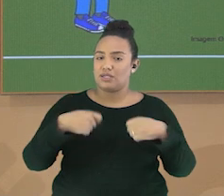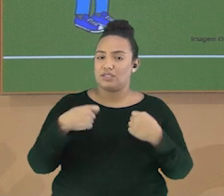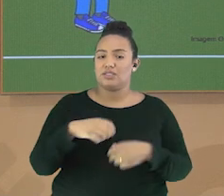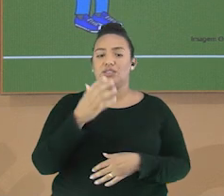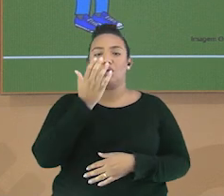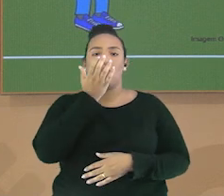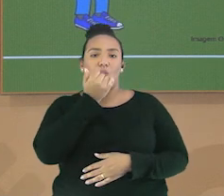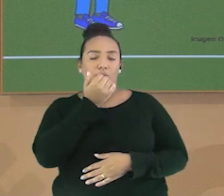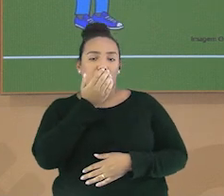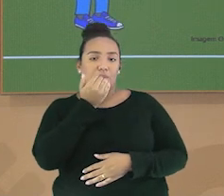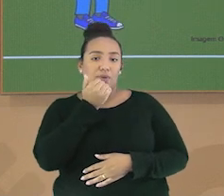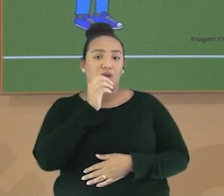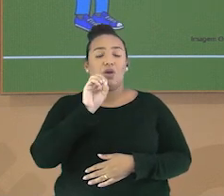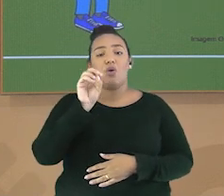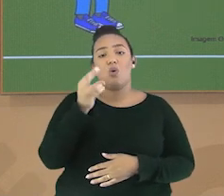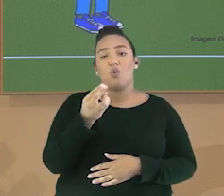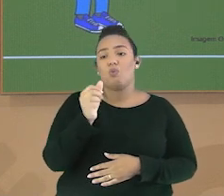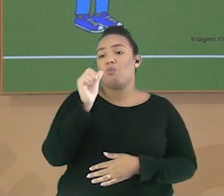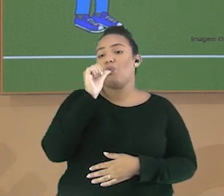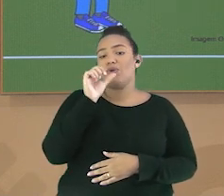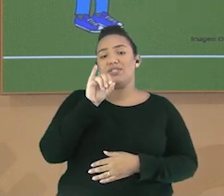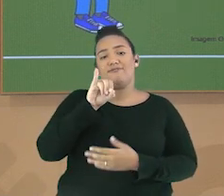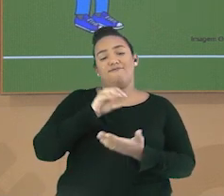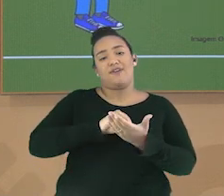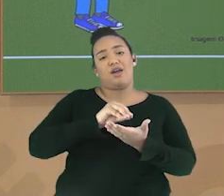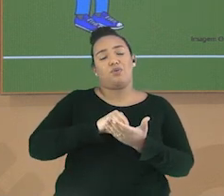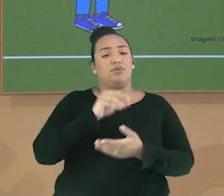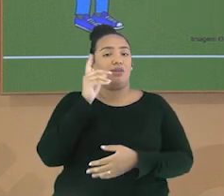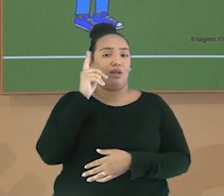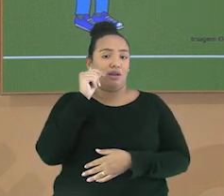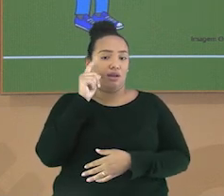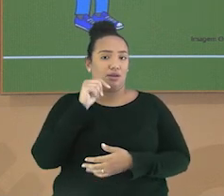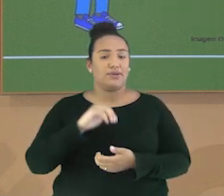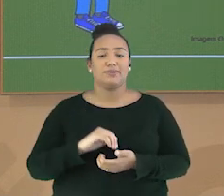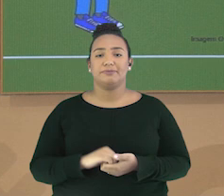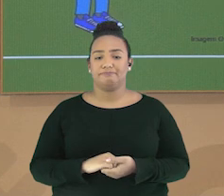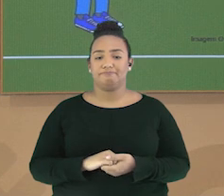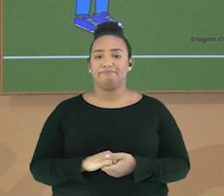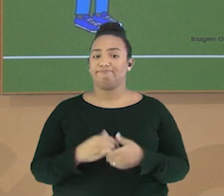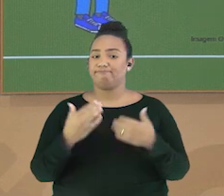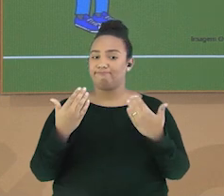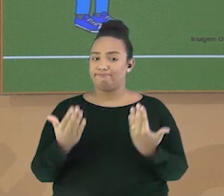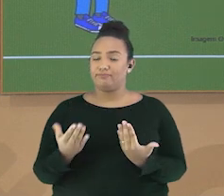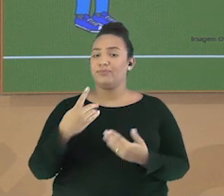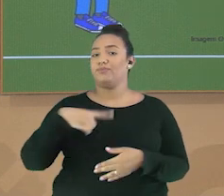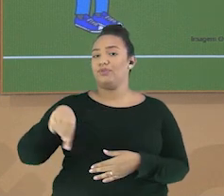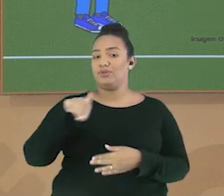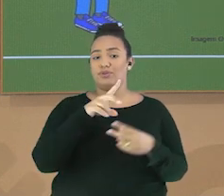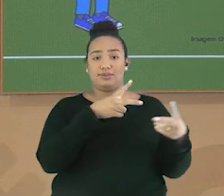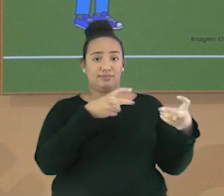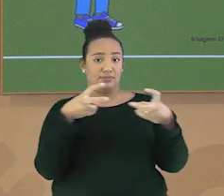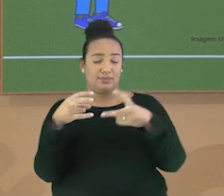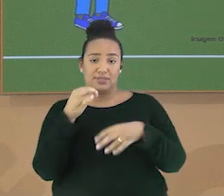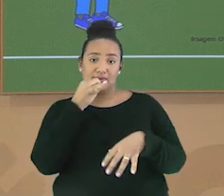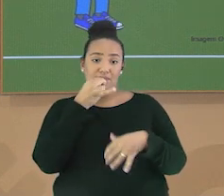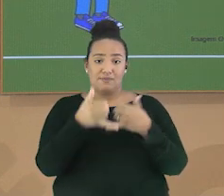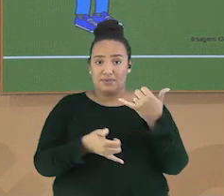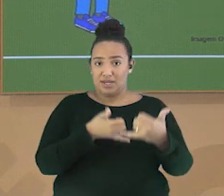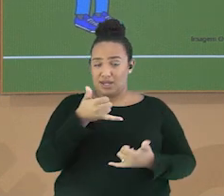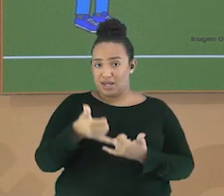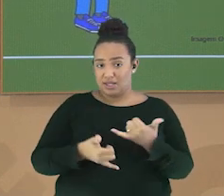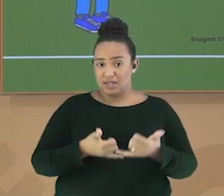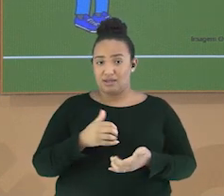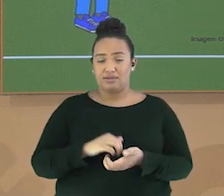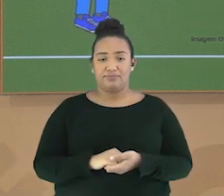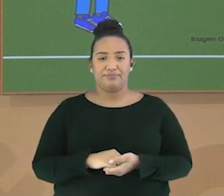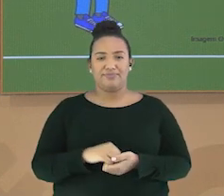caso, isso pode ser percebido quando brincamos, por exemplo. Quando vocês brincam, correm muito, de forma intensa, ocorre